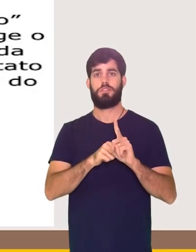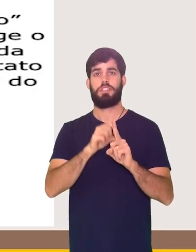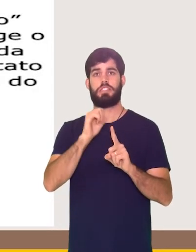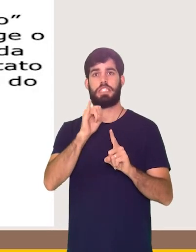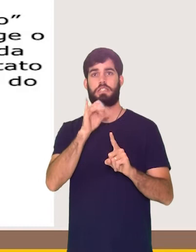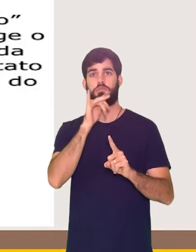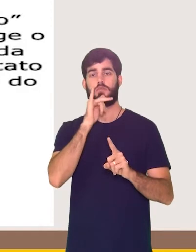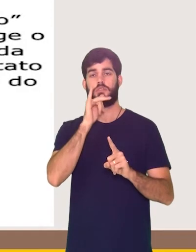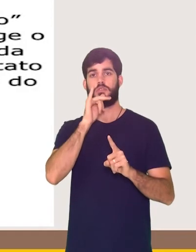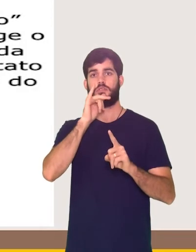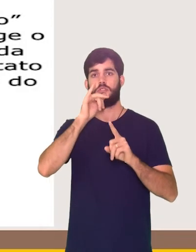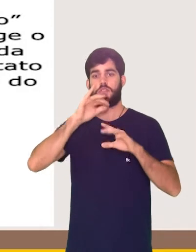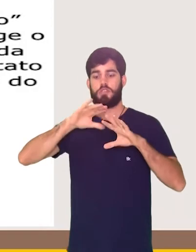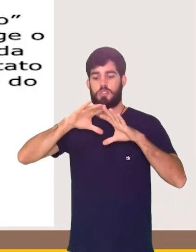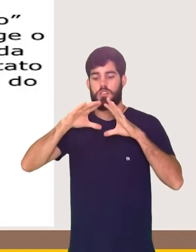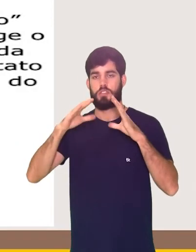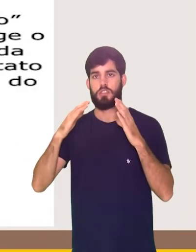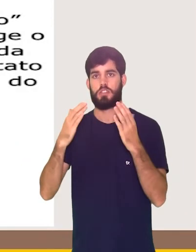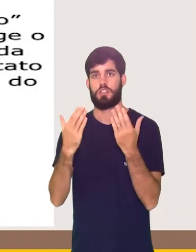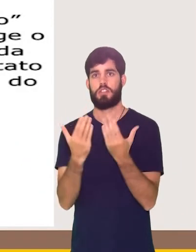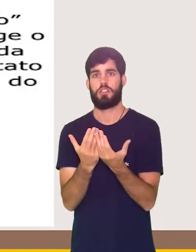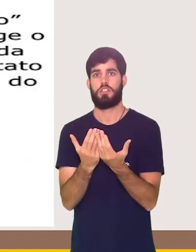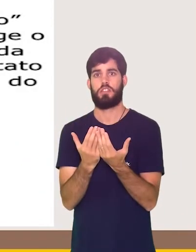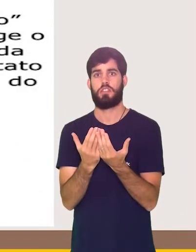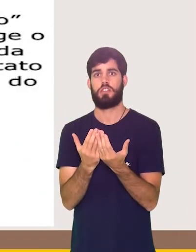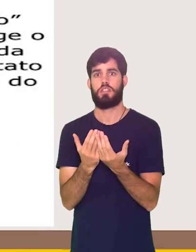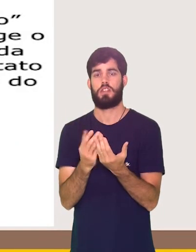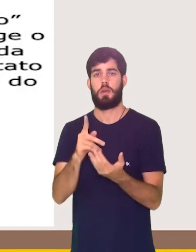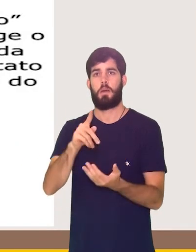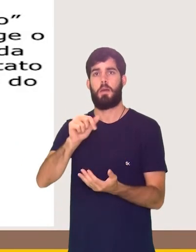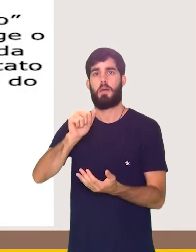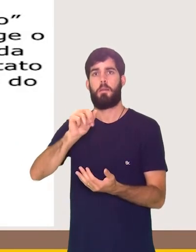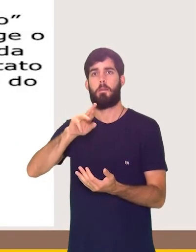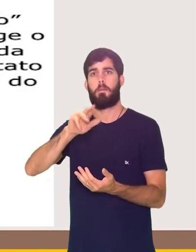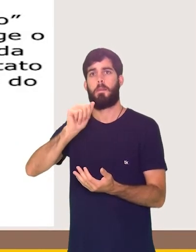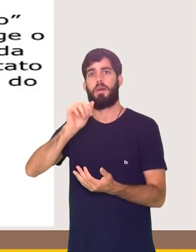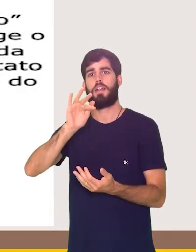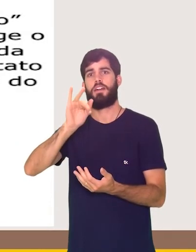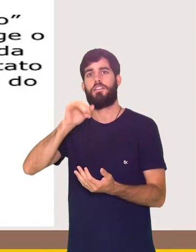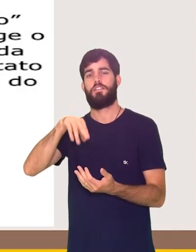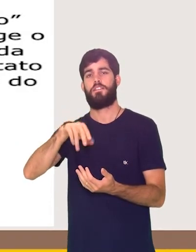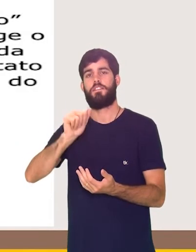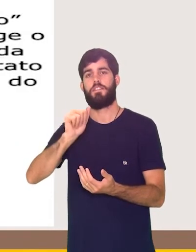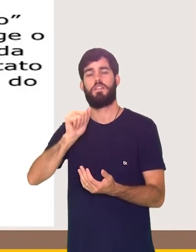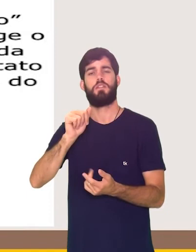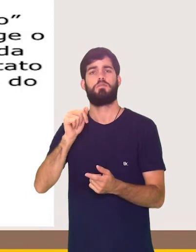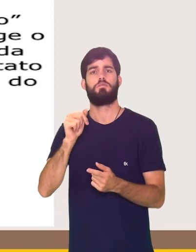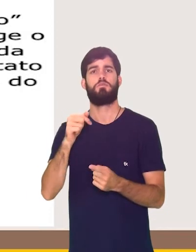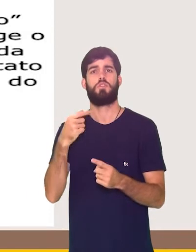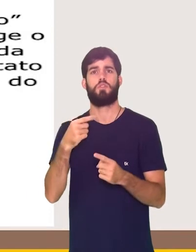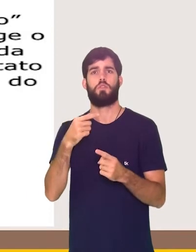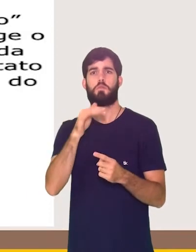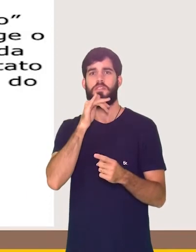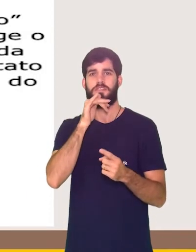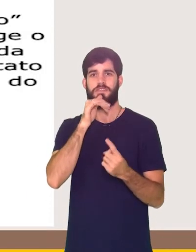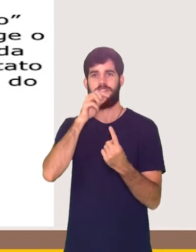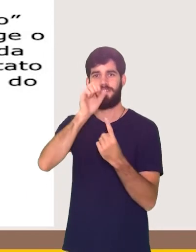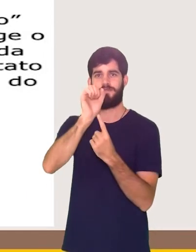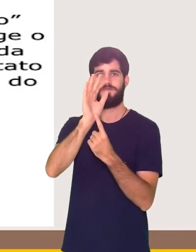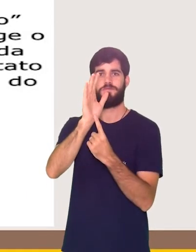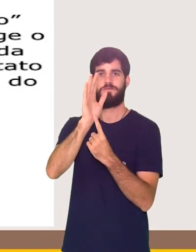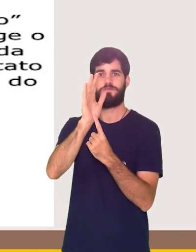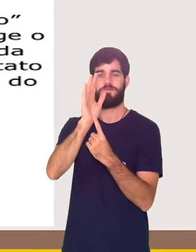é revestido por uma fina camada de parafina. Parafina que é vela. Porque a parafina serve de